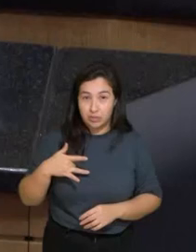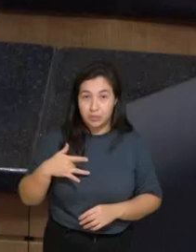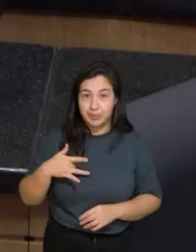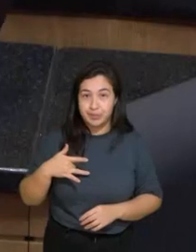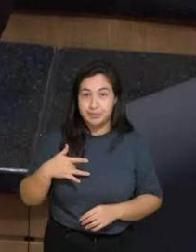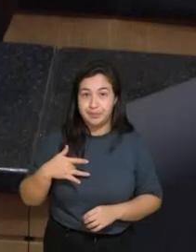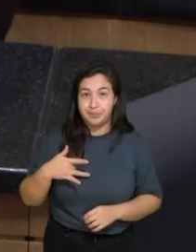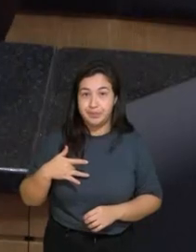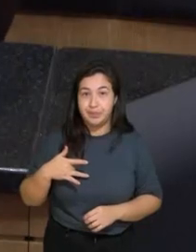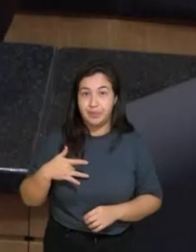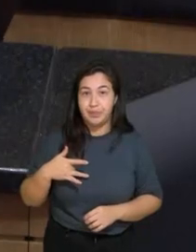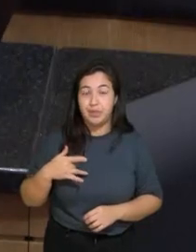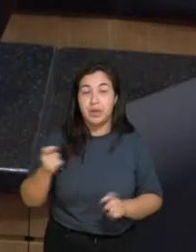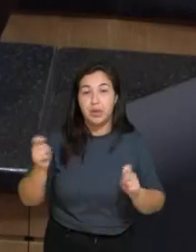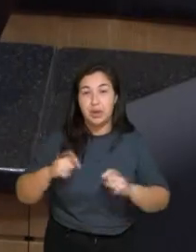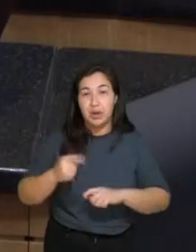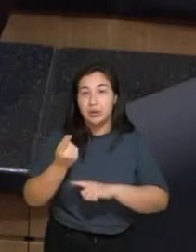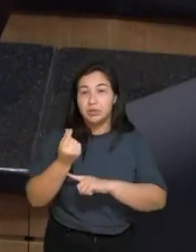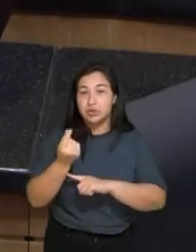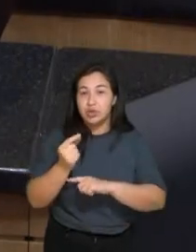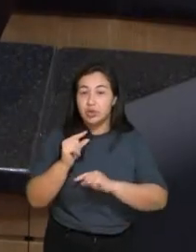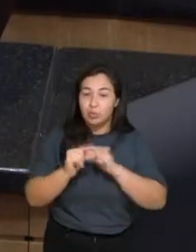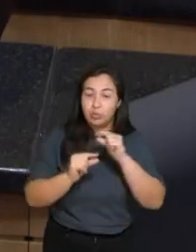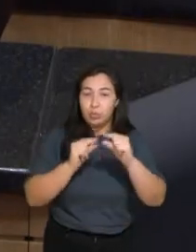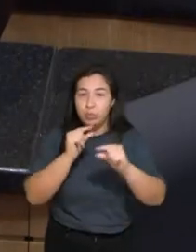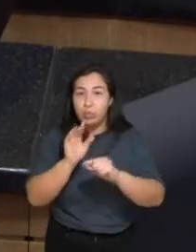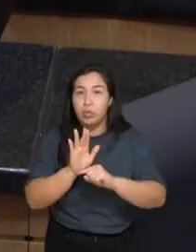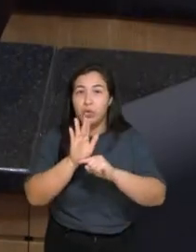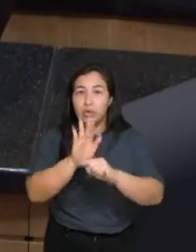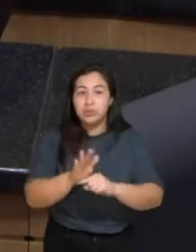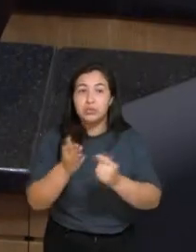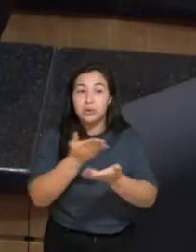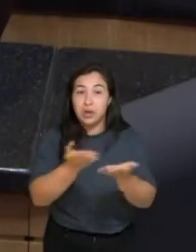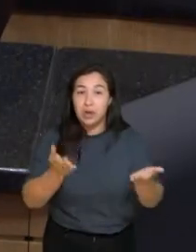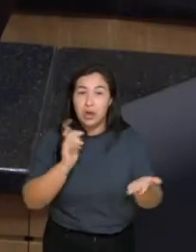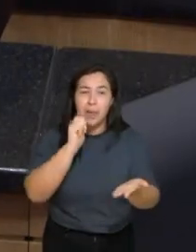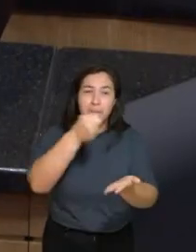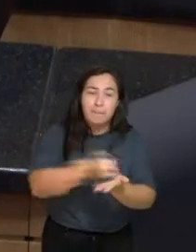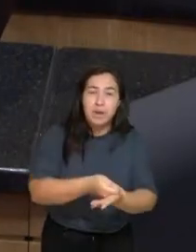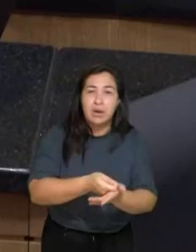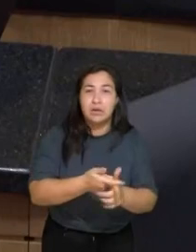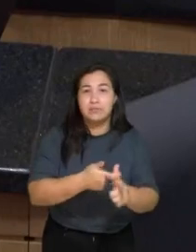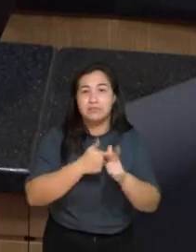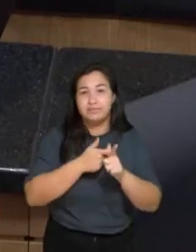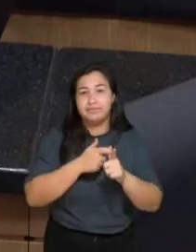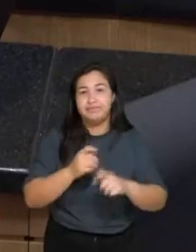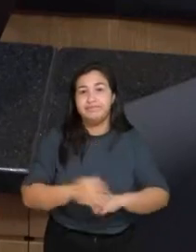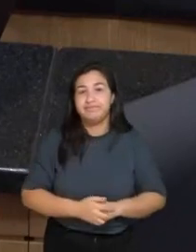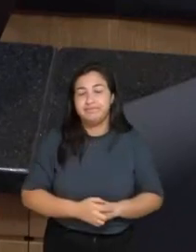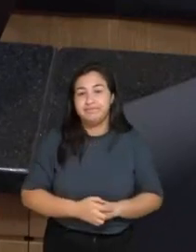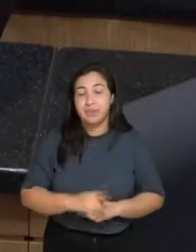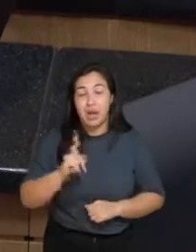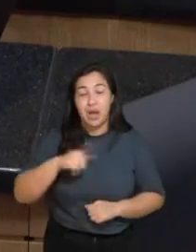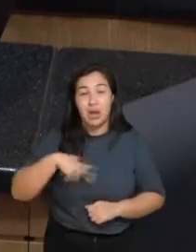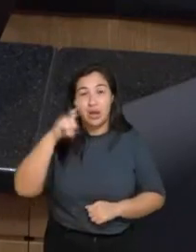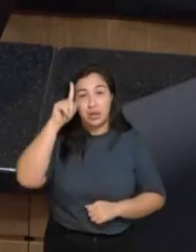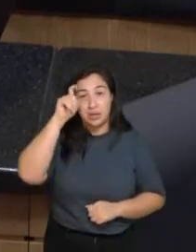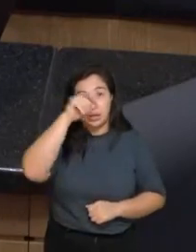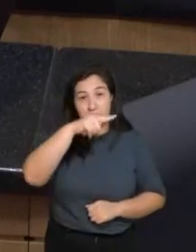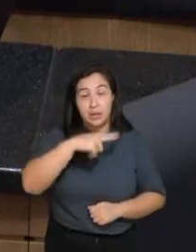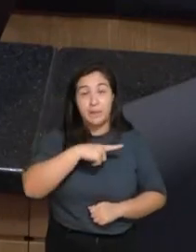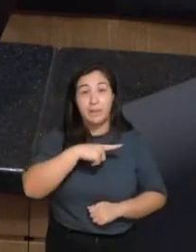obter recurso para, aos poucos, né, colocando as suas contas em dia. É um projeto de interesse público,